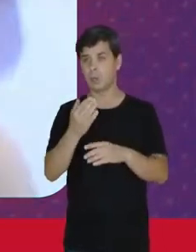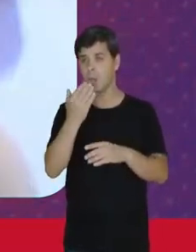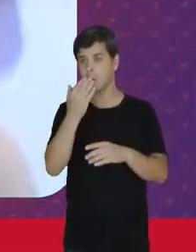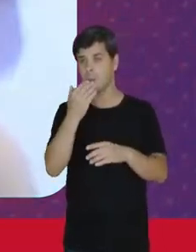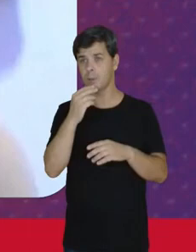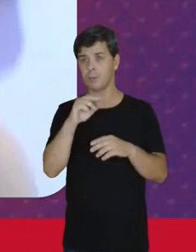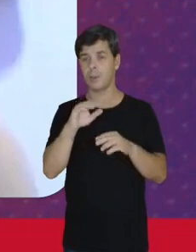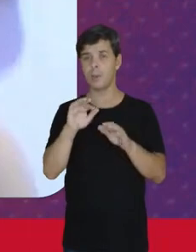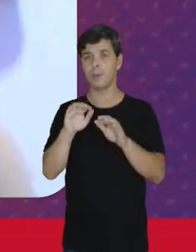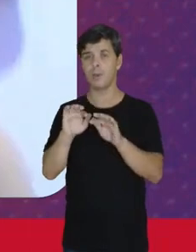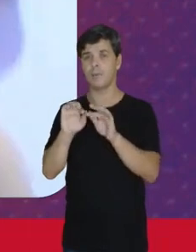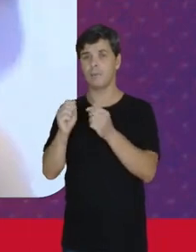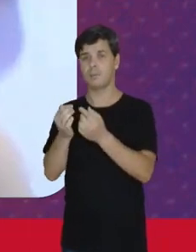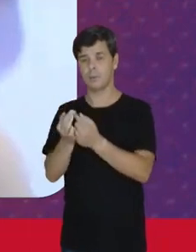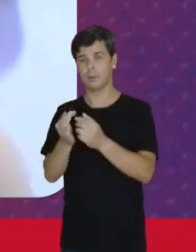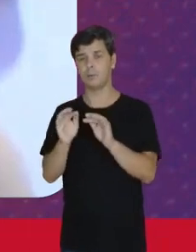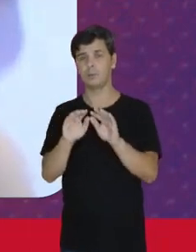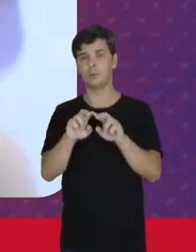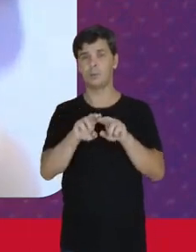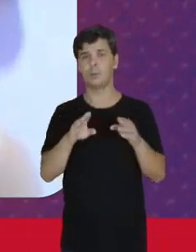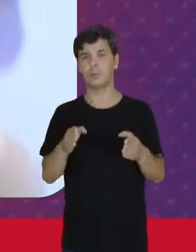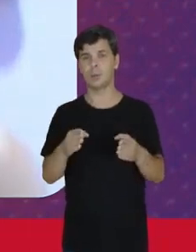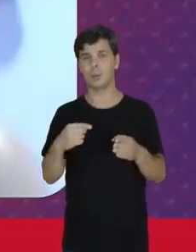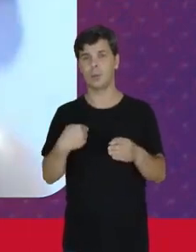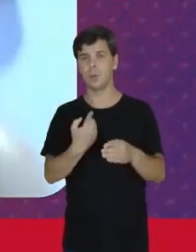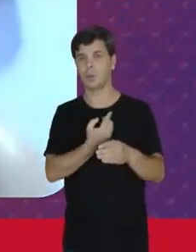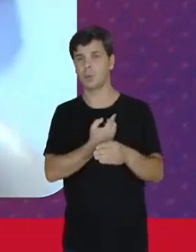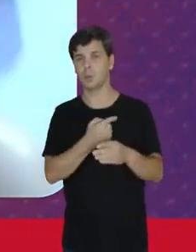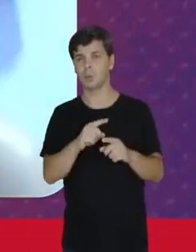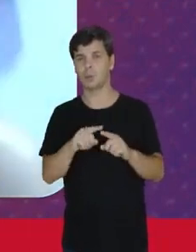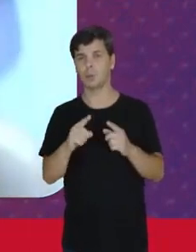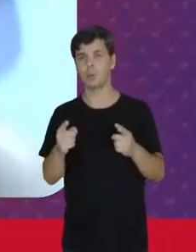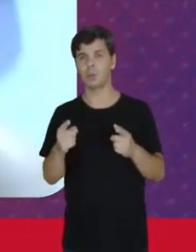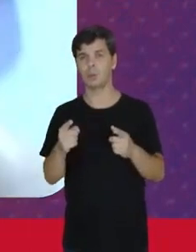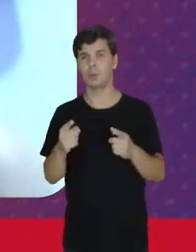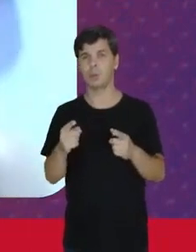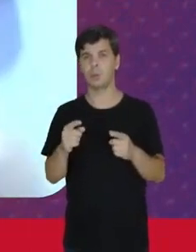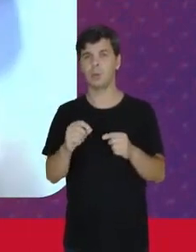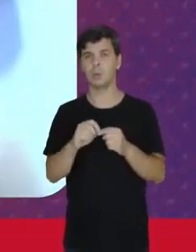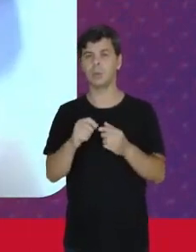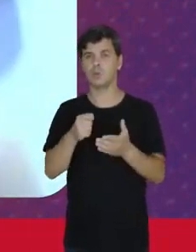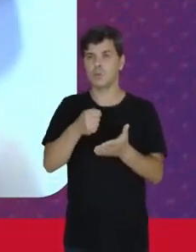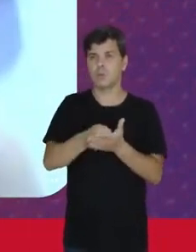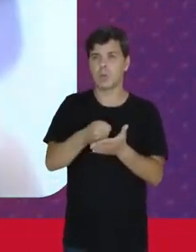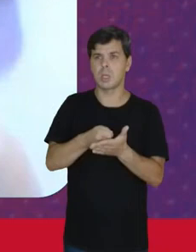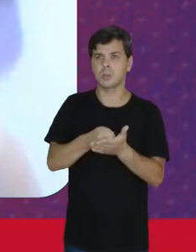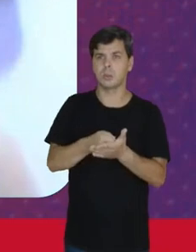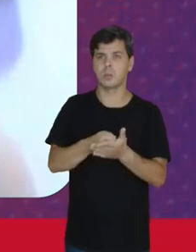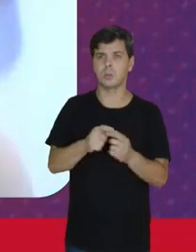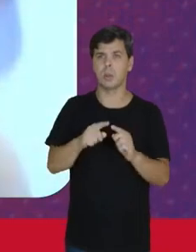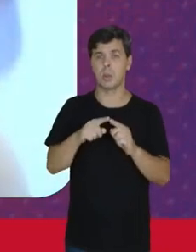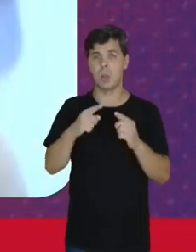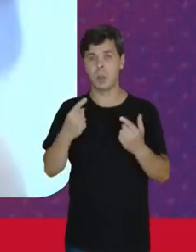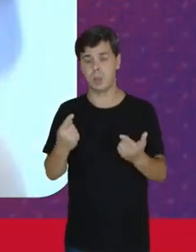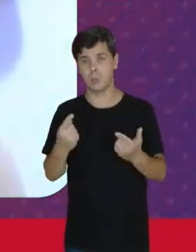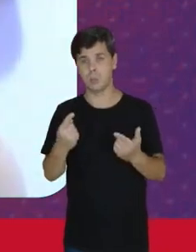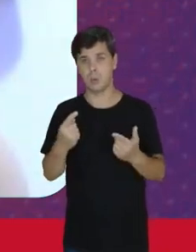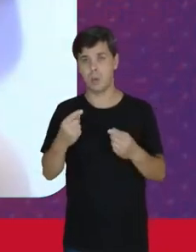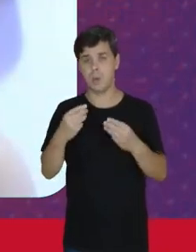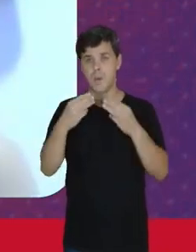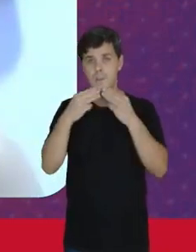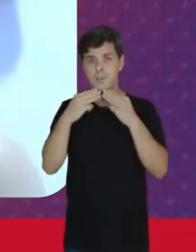né? E nós hoje transformamos isso não numa questão assim de obrigação, mas como missão